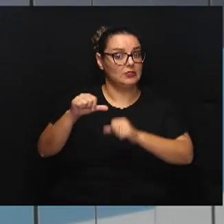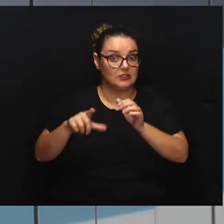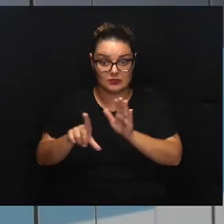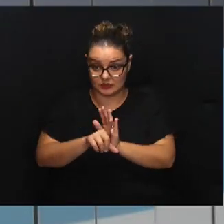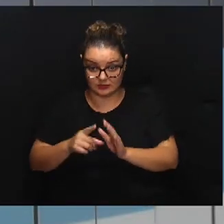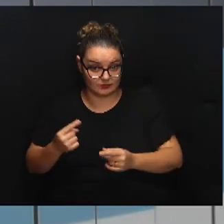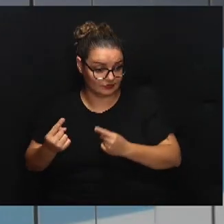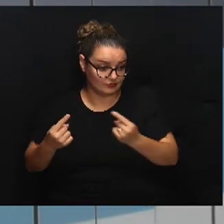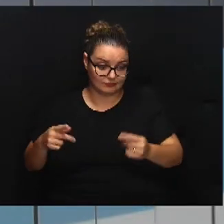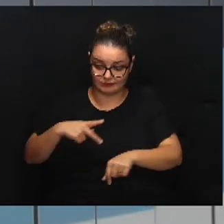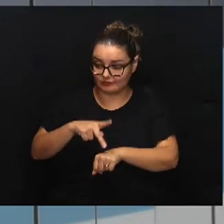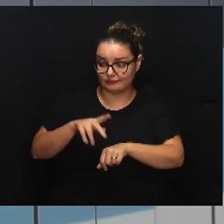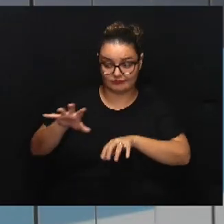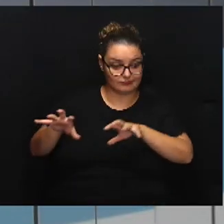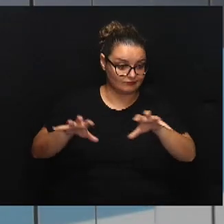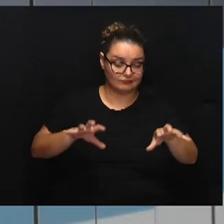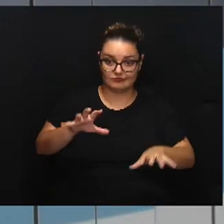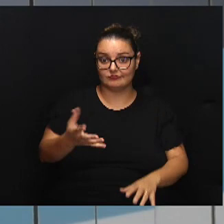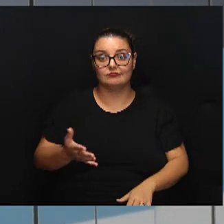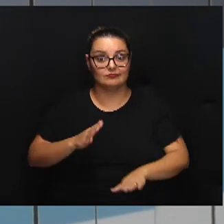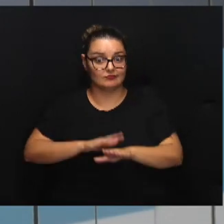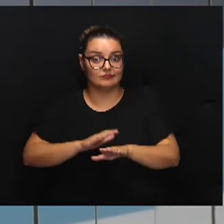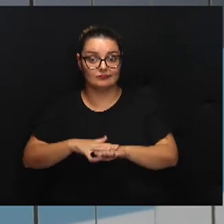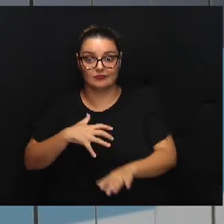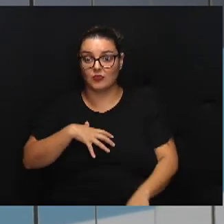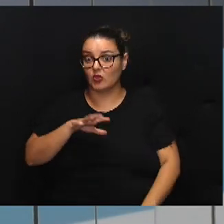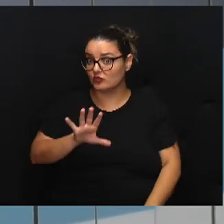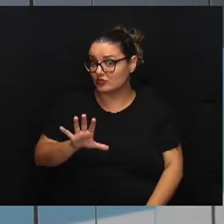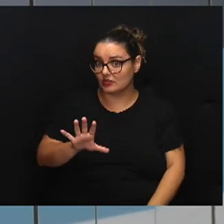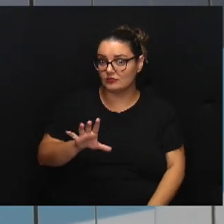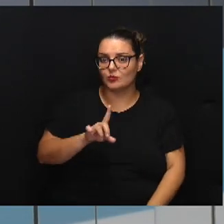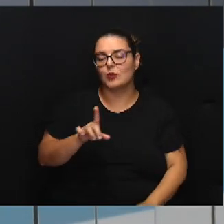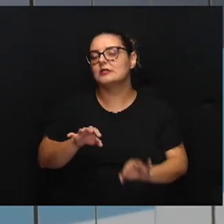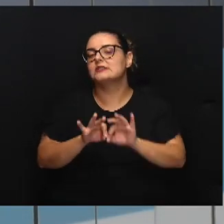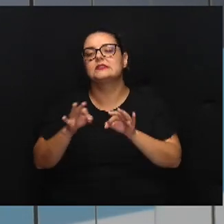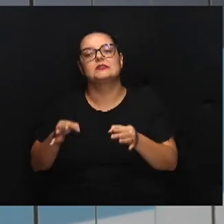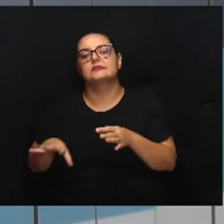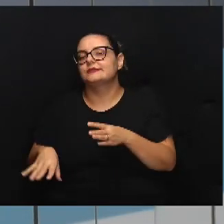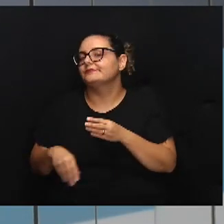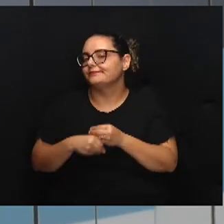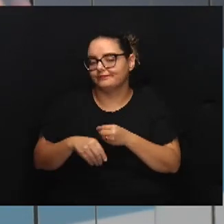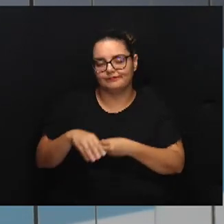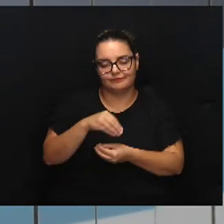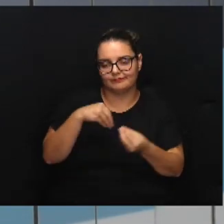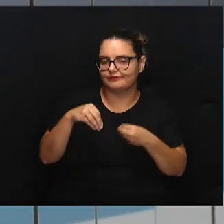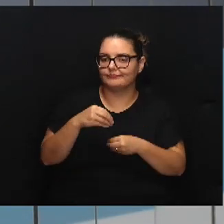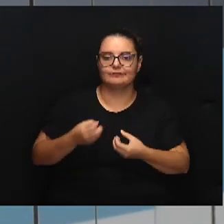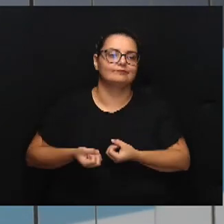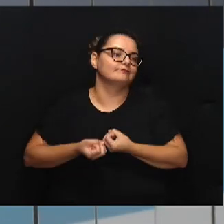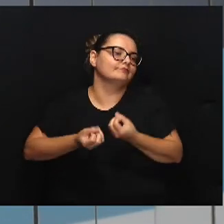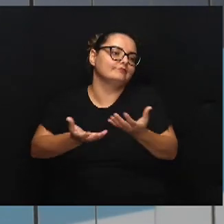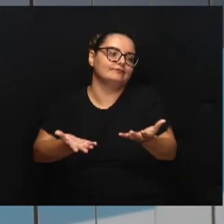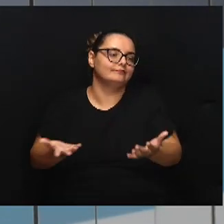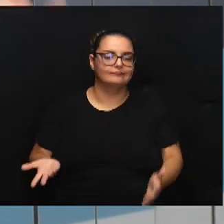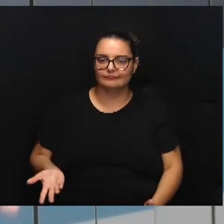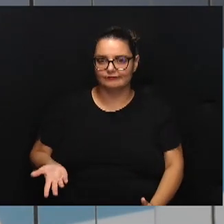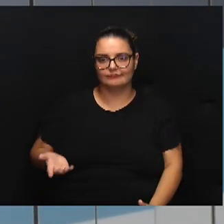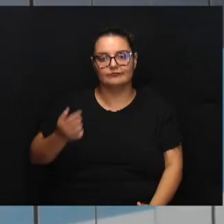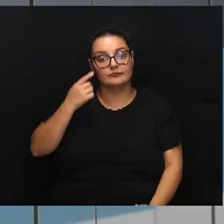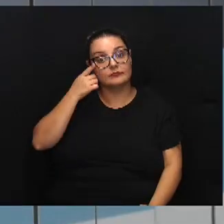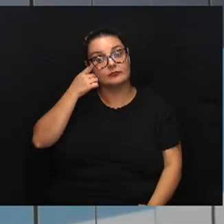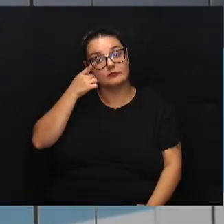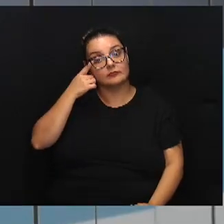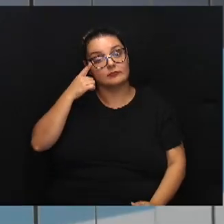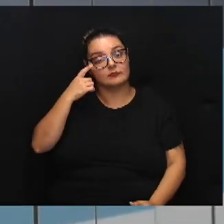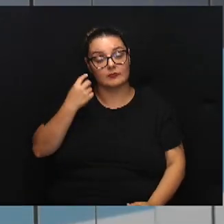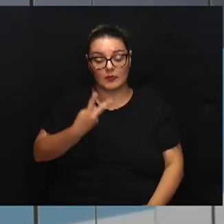cada país funciona de uma forma. Não é simples você agregar tudo isso e transmitir para 220 milhões